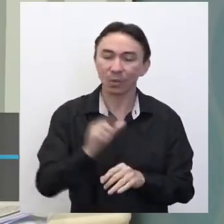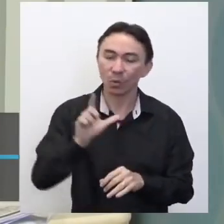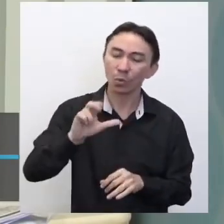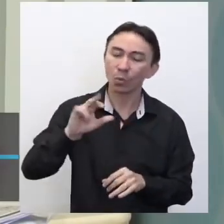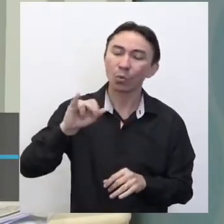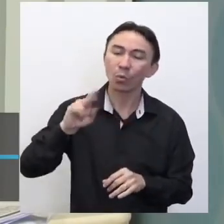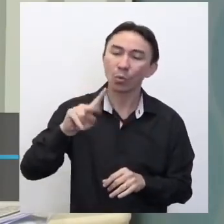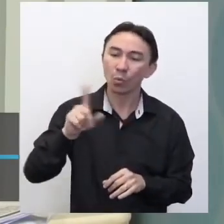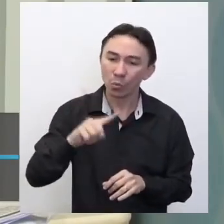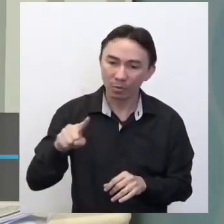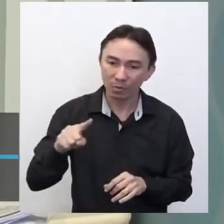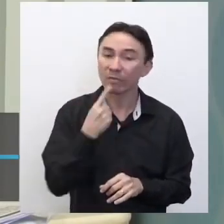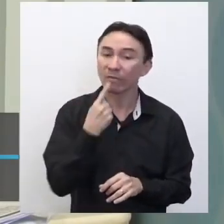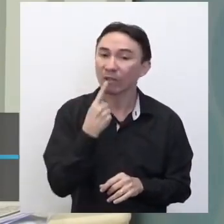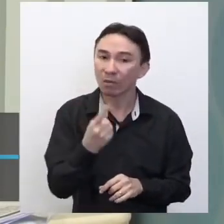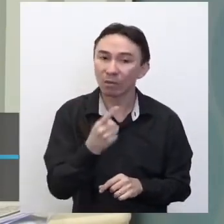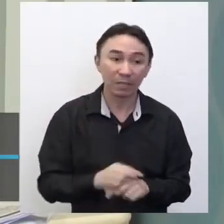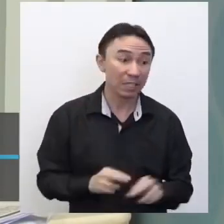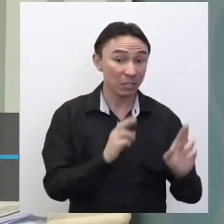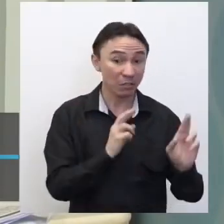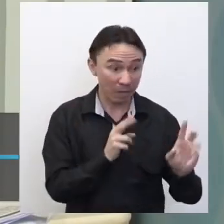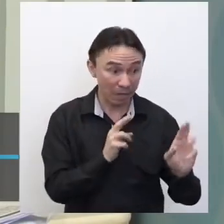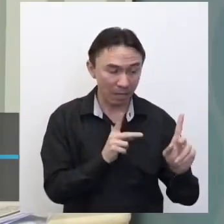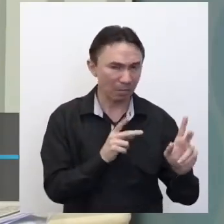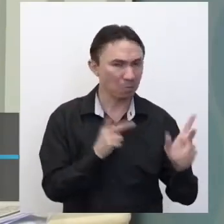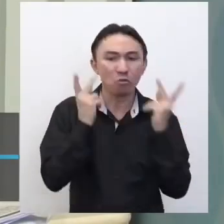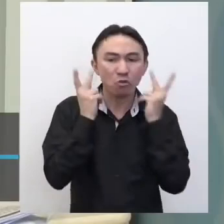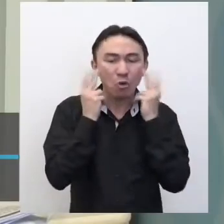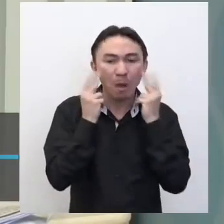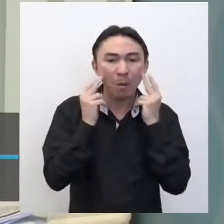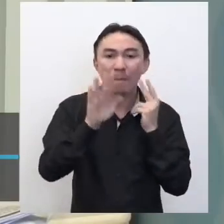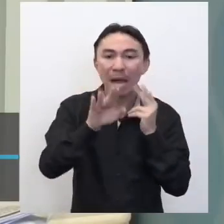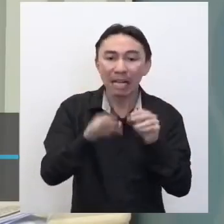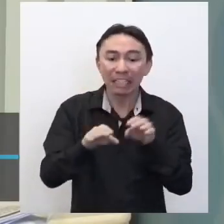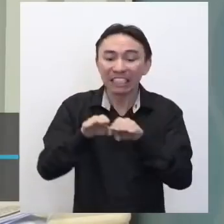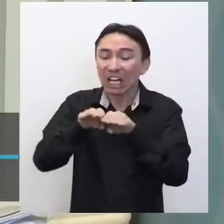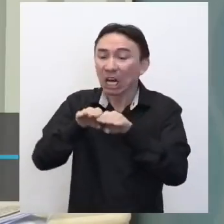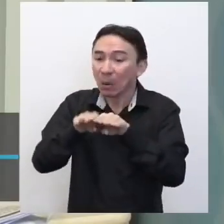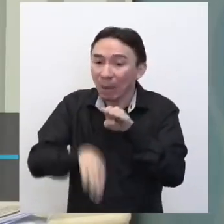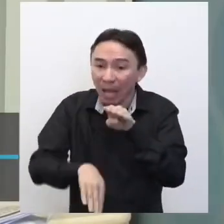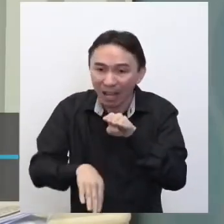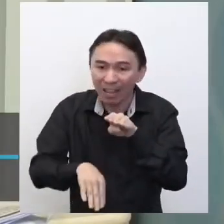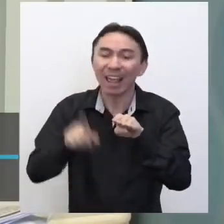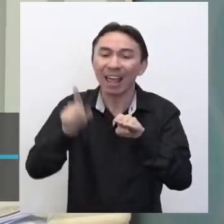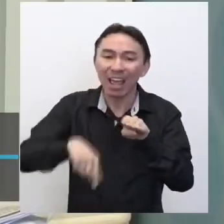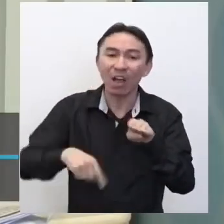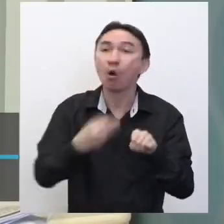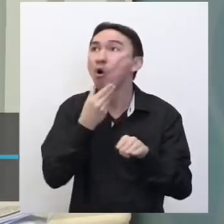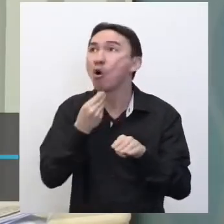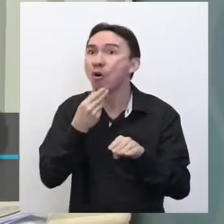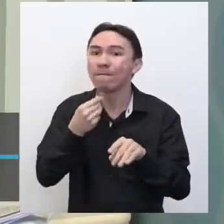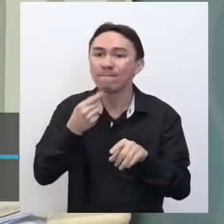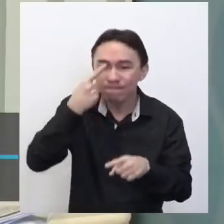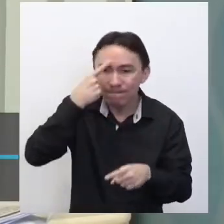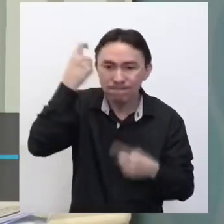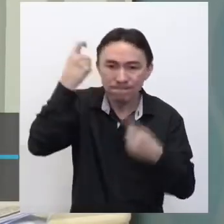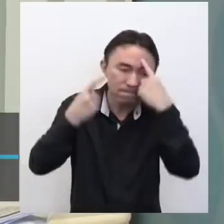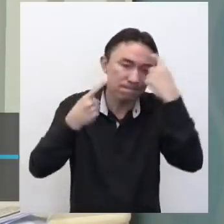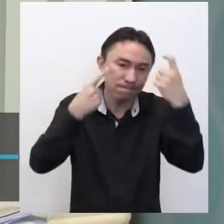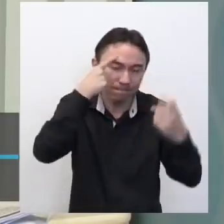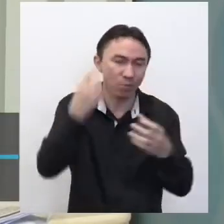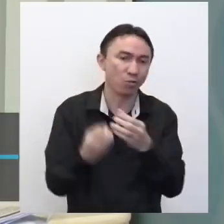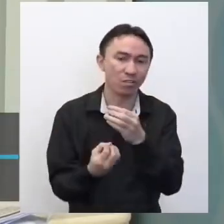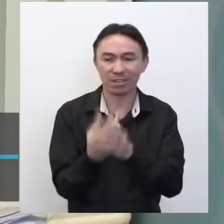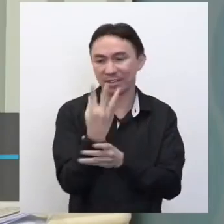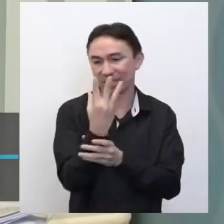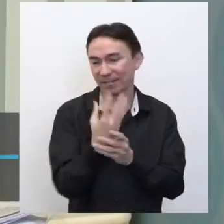né? Diferença é algo natural e desigualdade é algo gerado pelo homem. Isso nos faz lembrar da